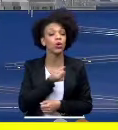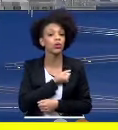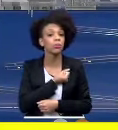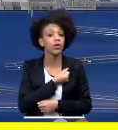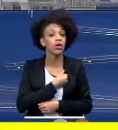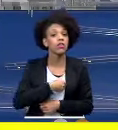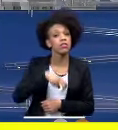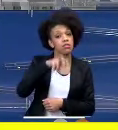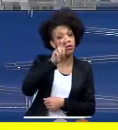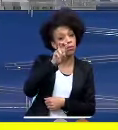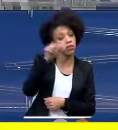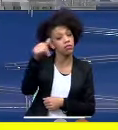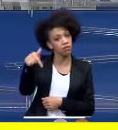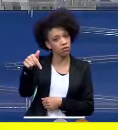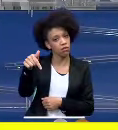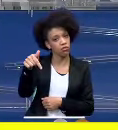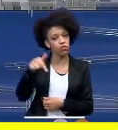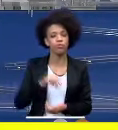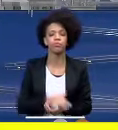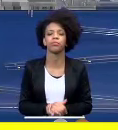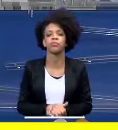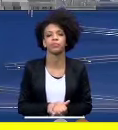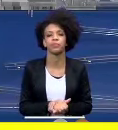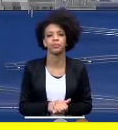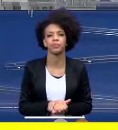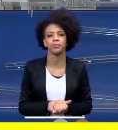Número 57.